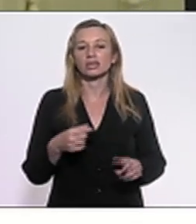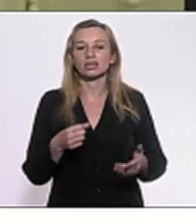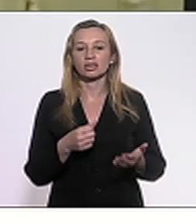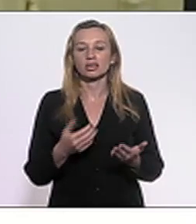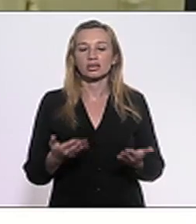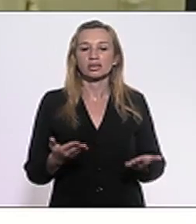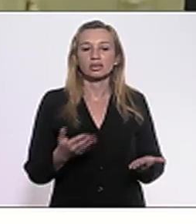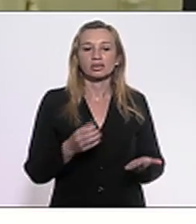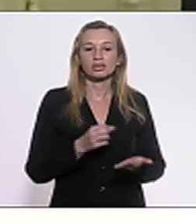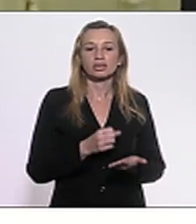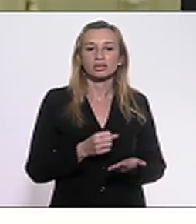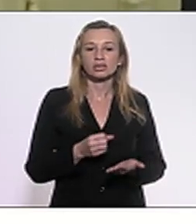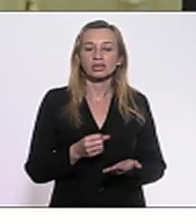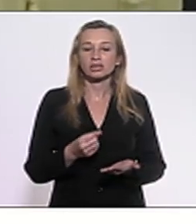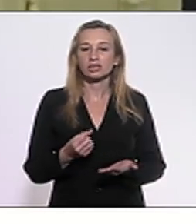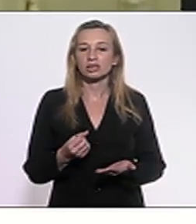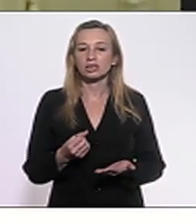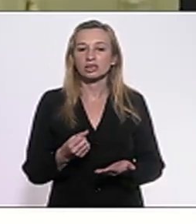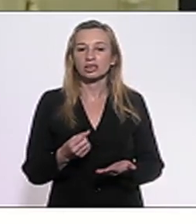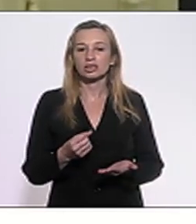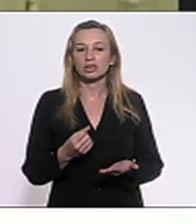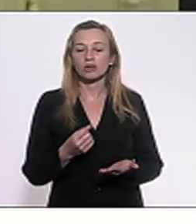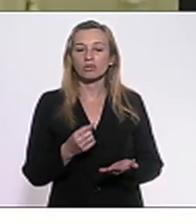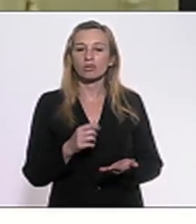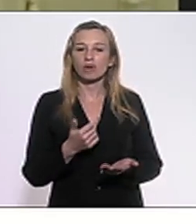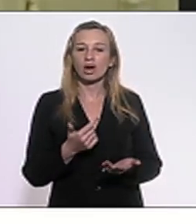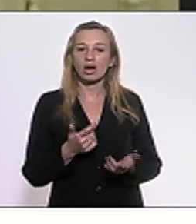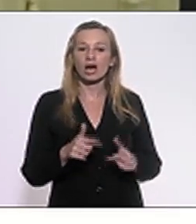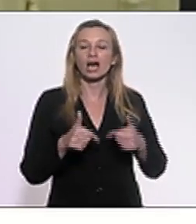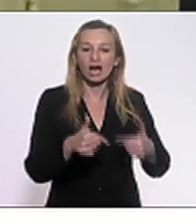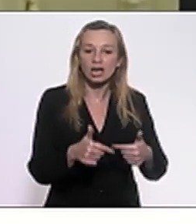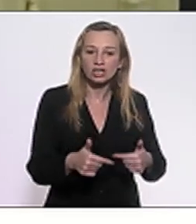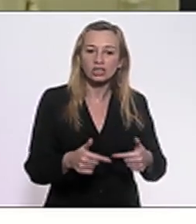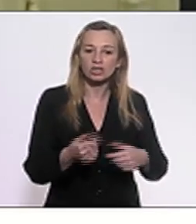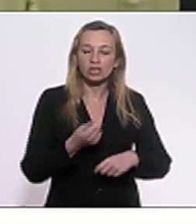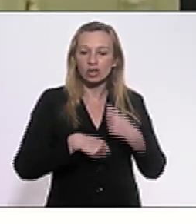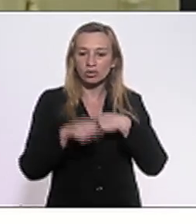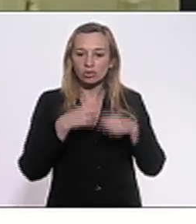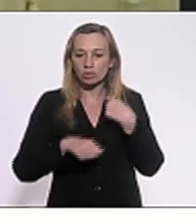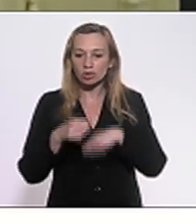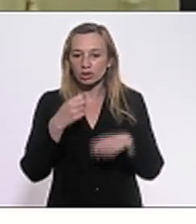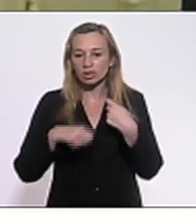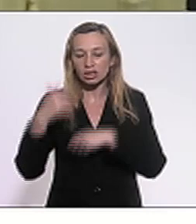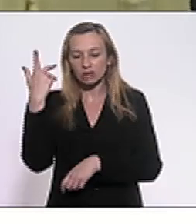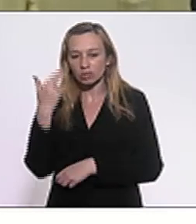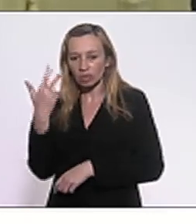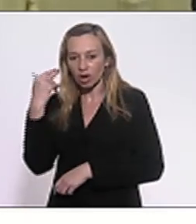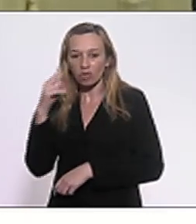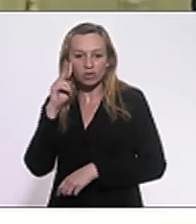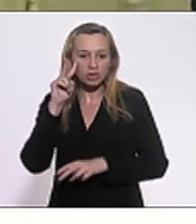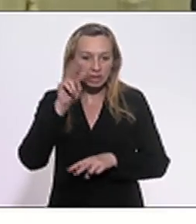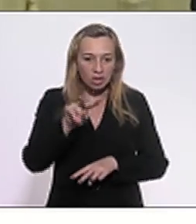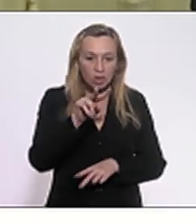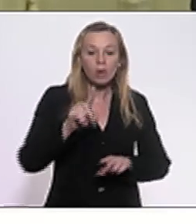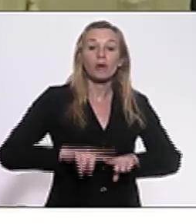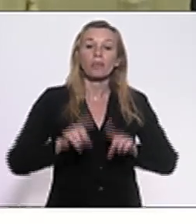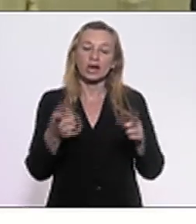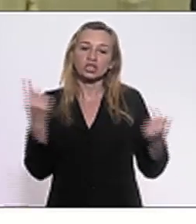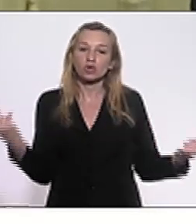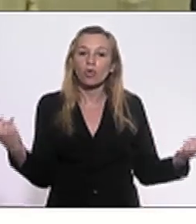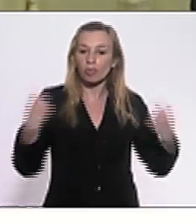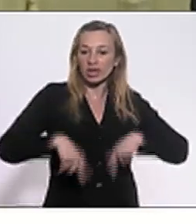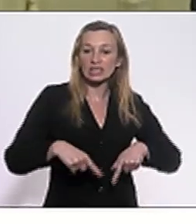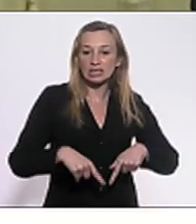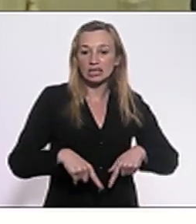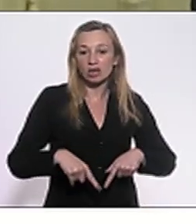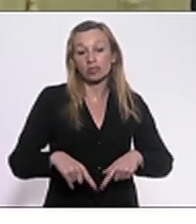em fraude, né, que não visam uma atividade econômica natural, mas visam a busca de uma diferença de competição, se é